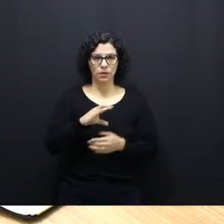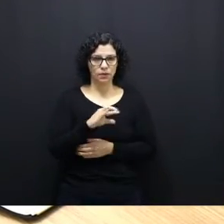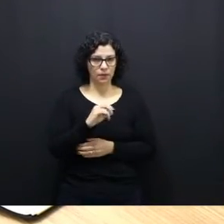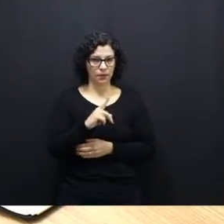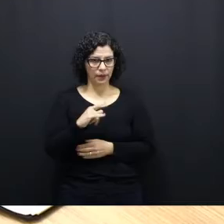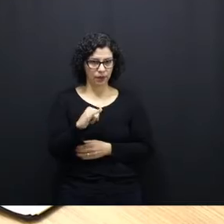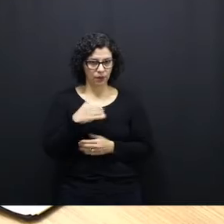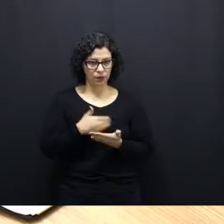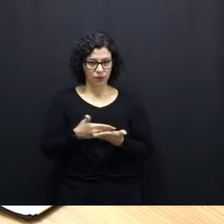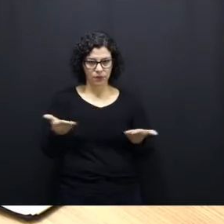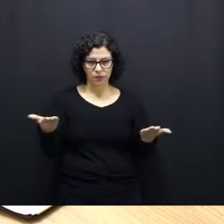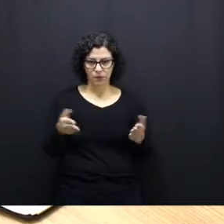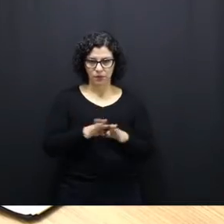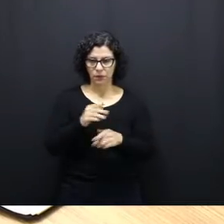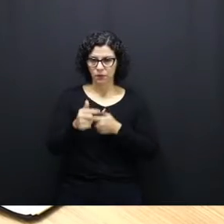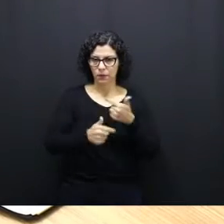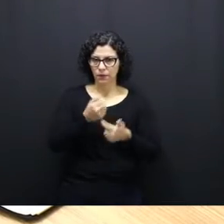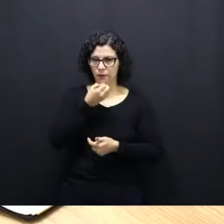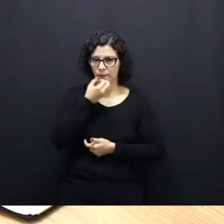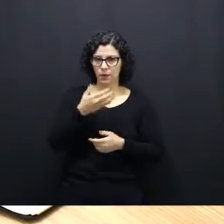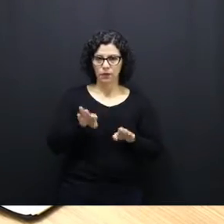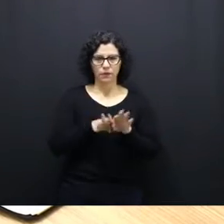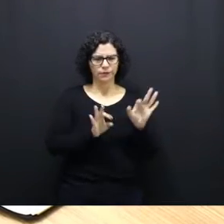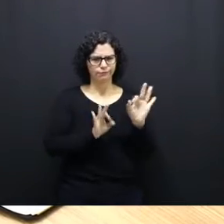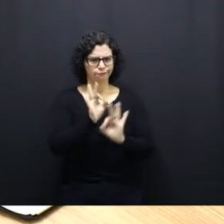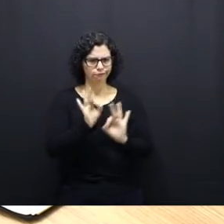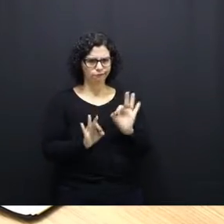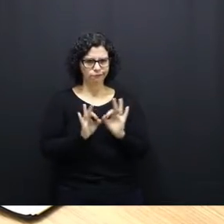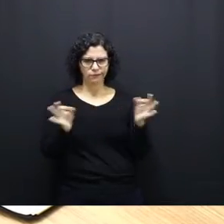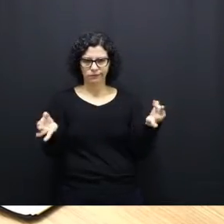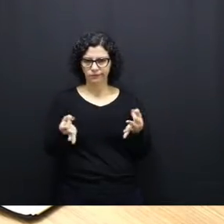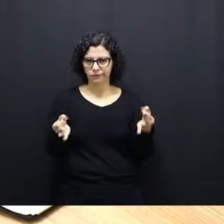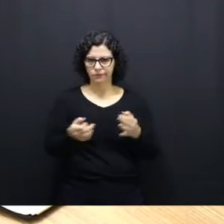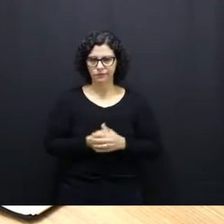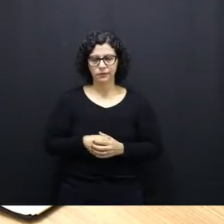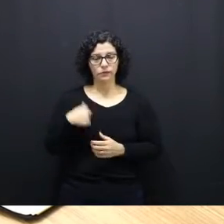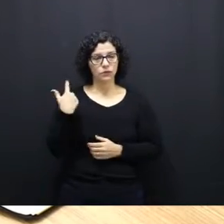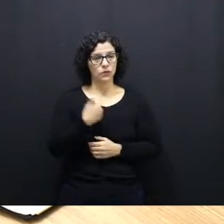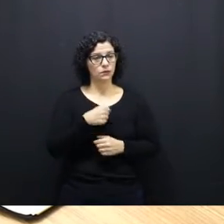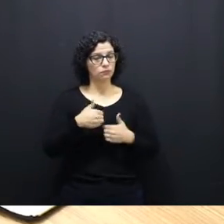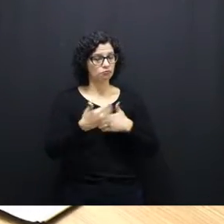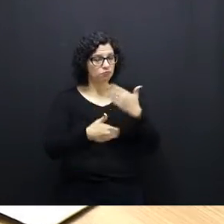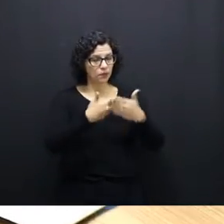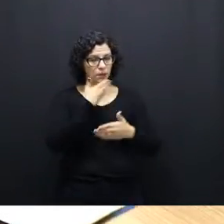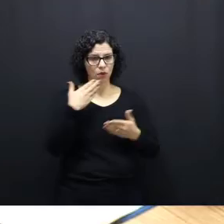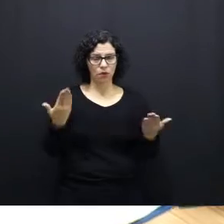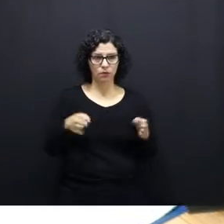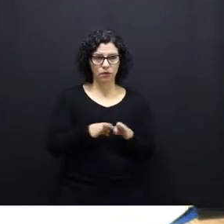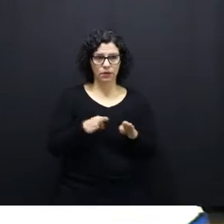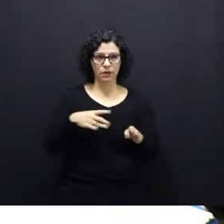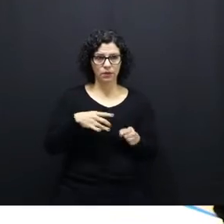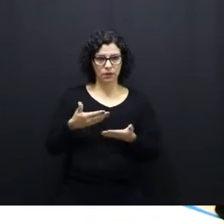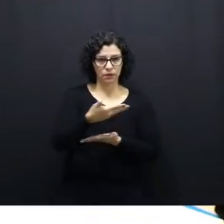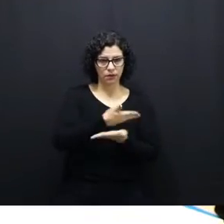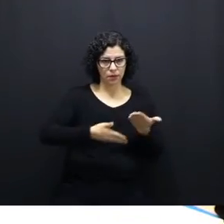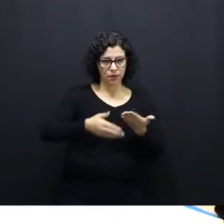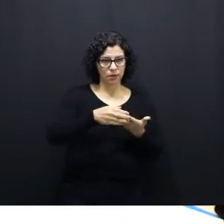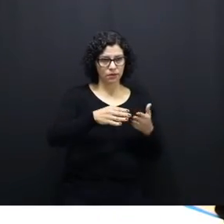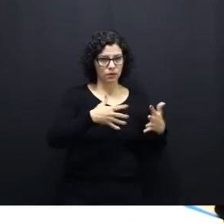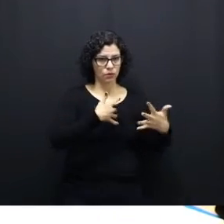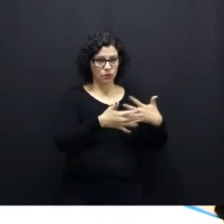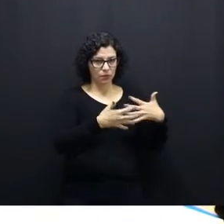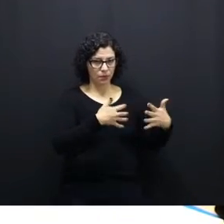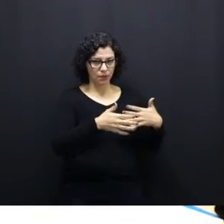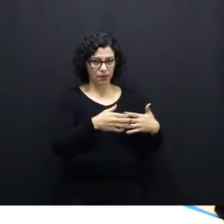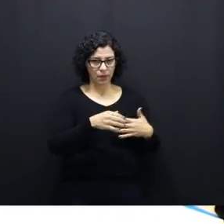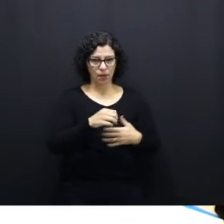CPI é um trabalho muito bom muito bem elaborado e vários avanços aconteceram dentre eles a integração no Terminal Afonso Pena